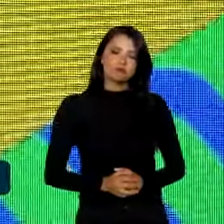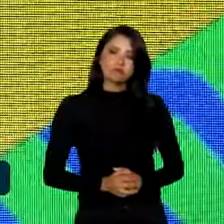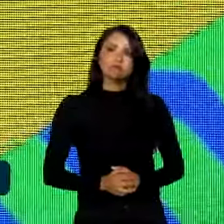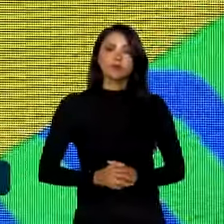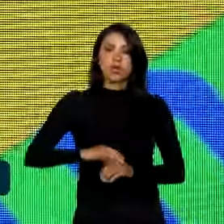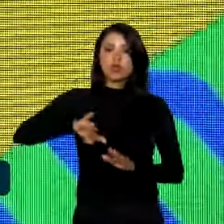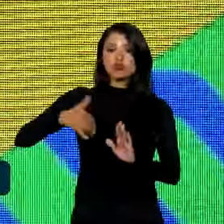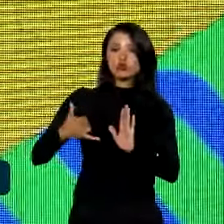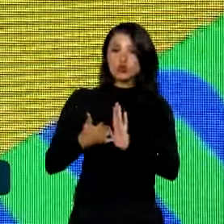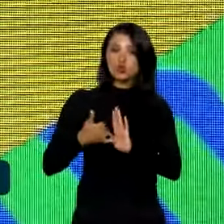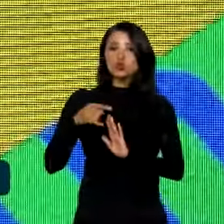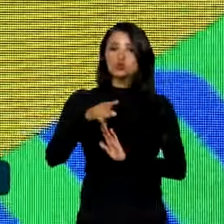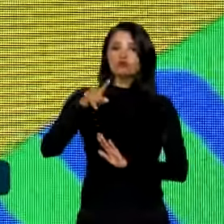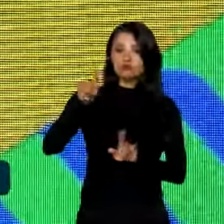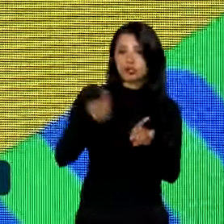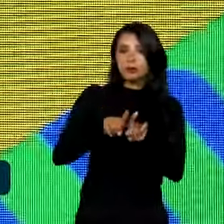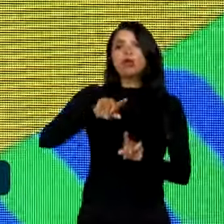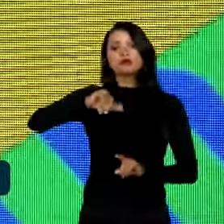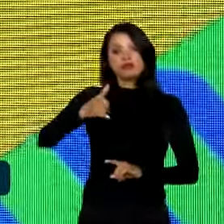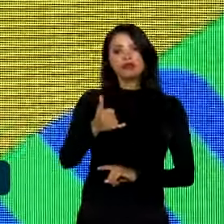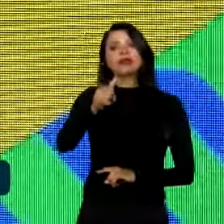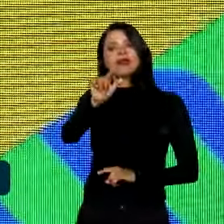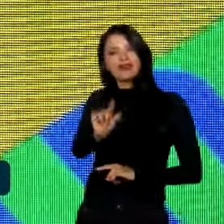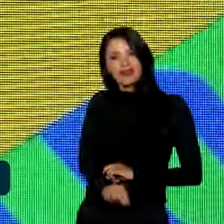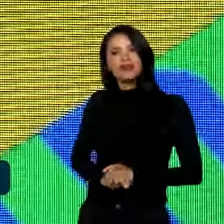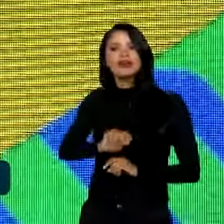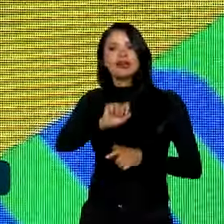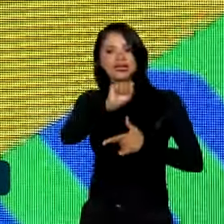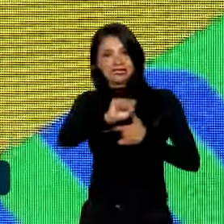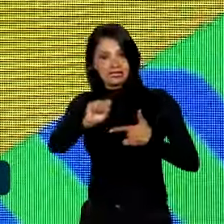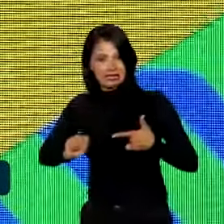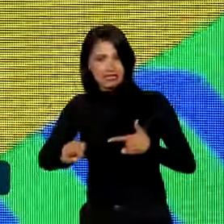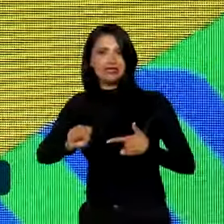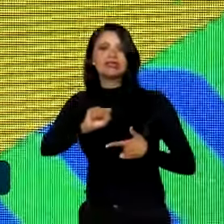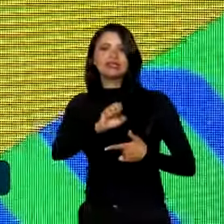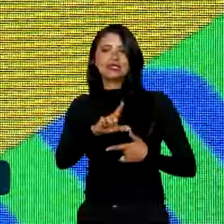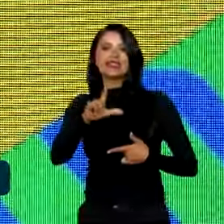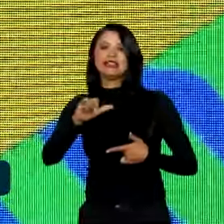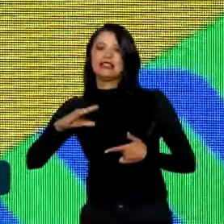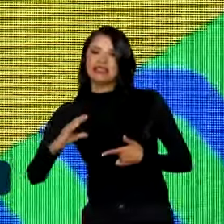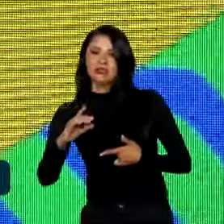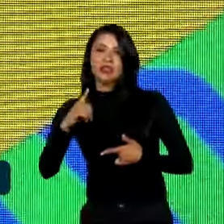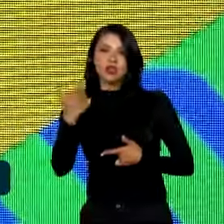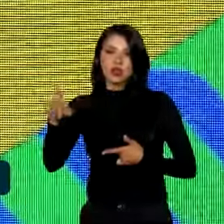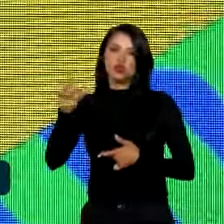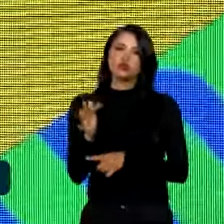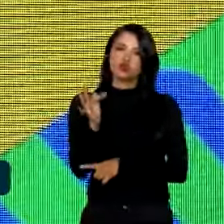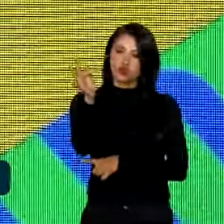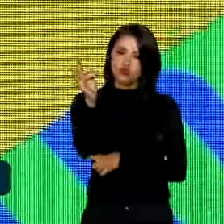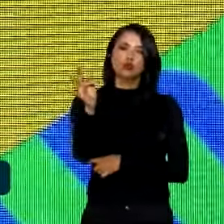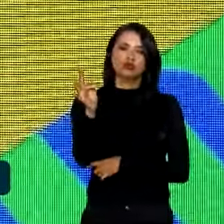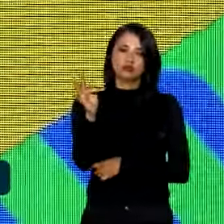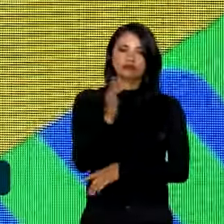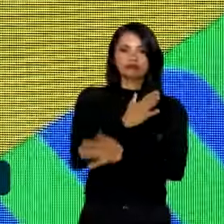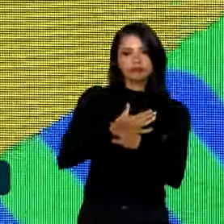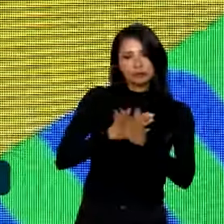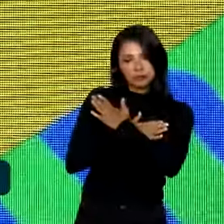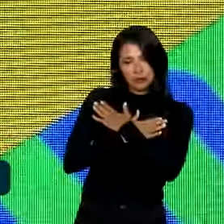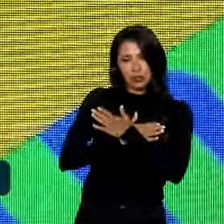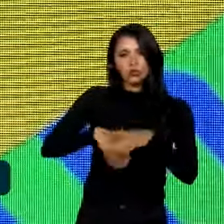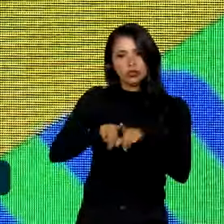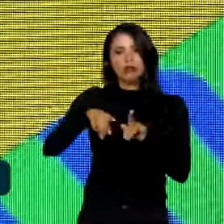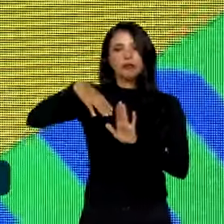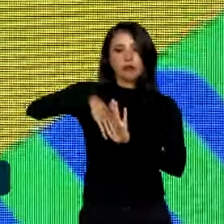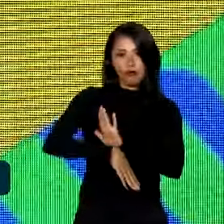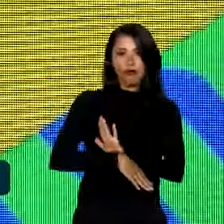Juros em queda, tanto a Selic como os juros futuro. Desemprego em